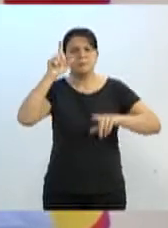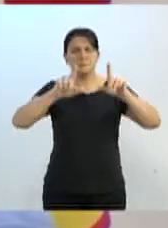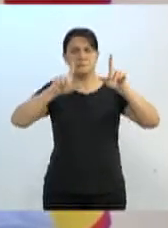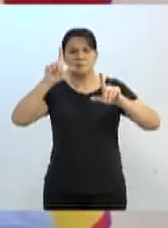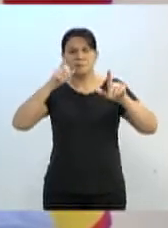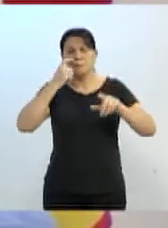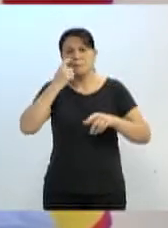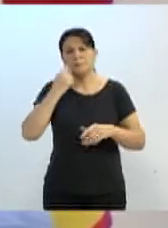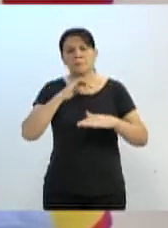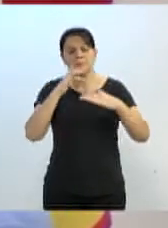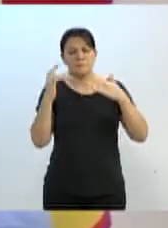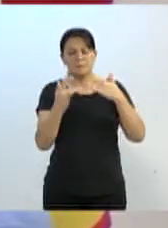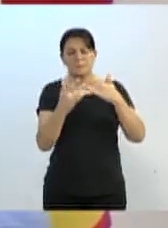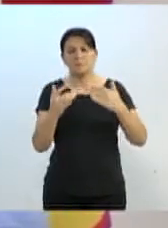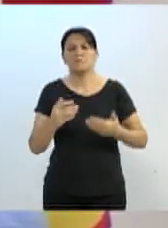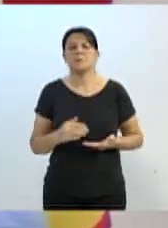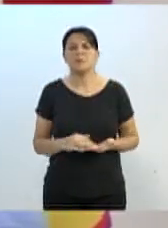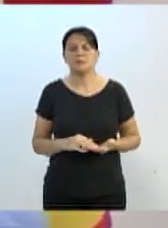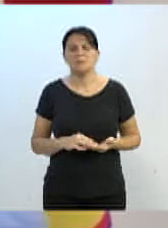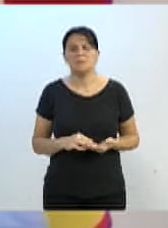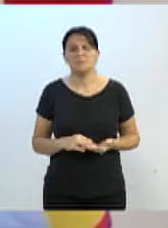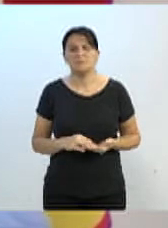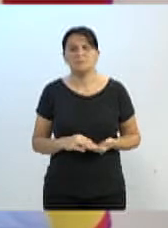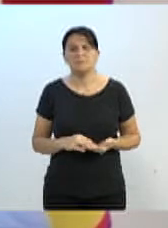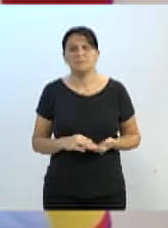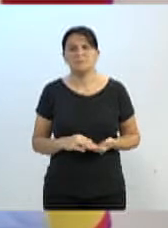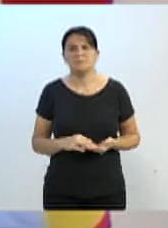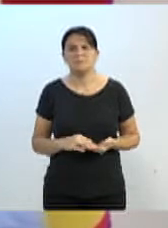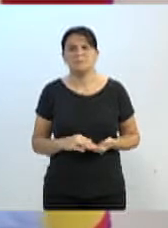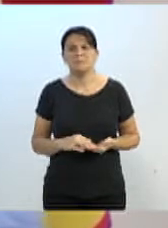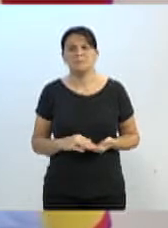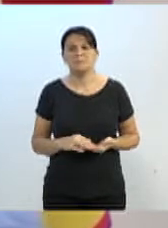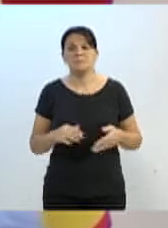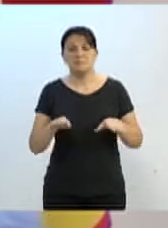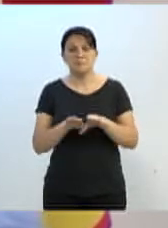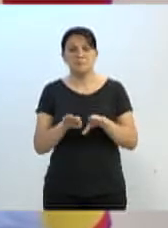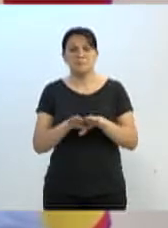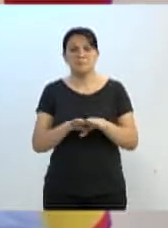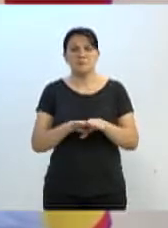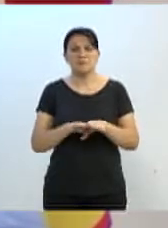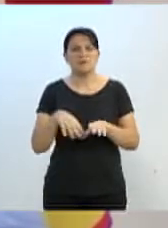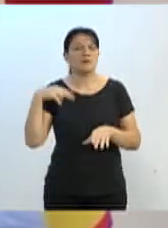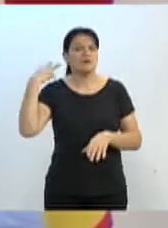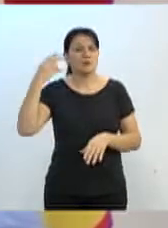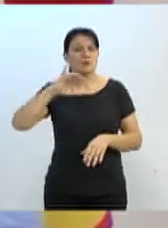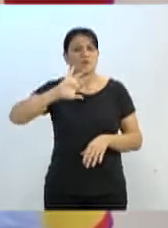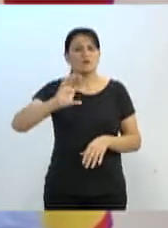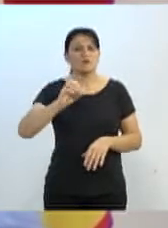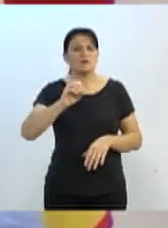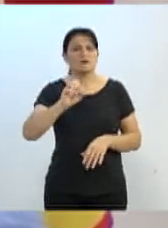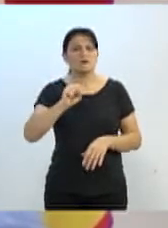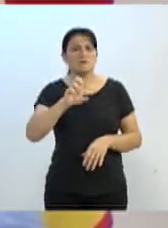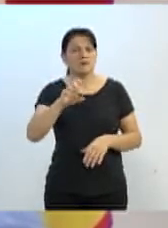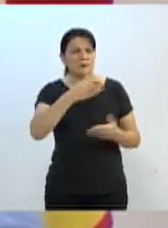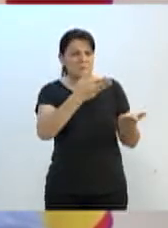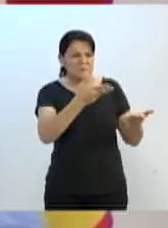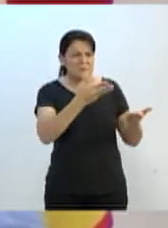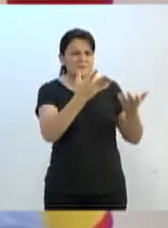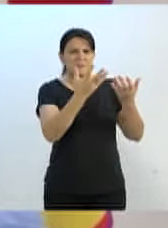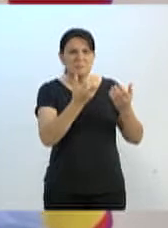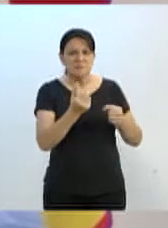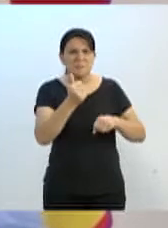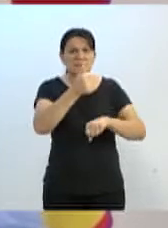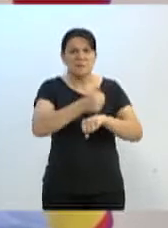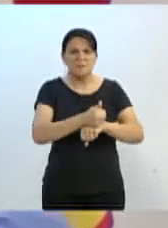das redes sociais que era aqui também cumprimentar o vereador José Vitor ele tem que assumir por 30 dias seja